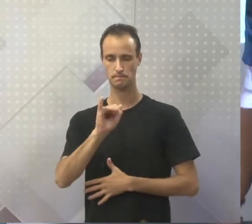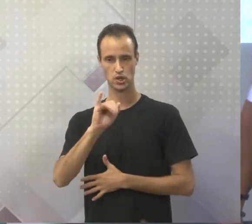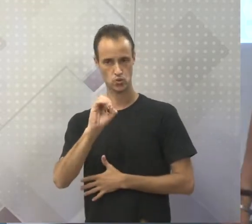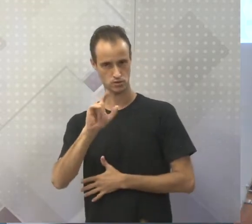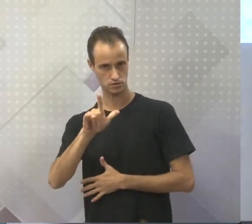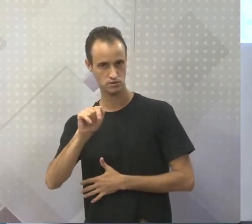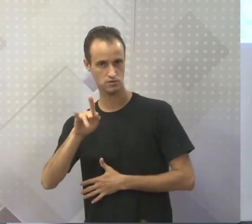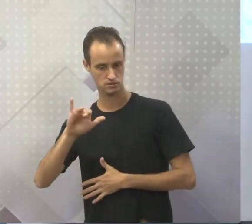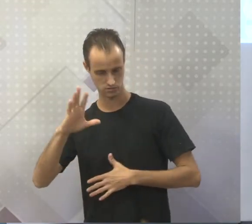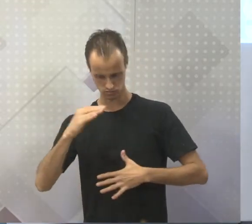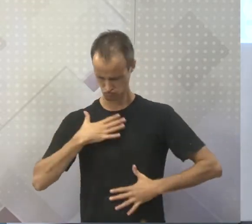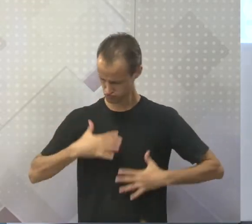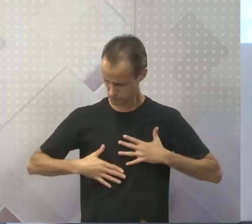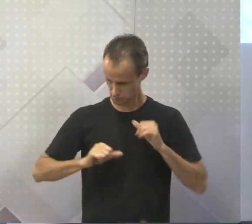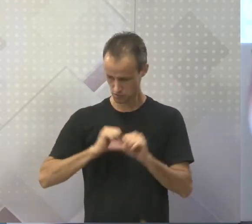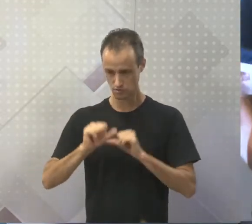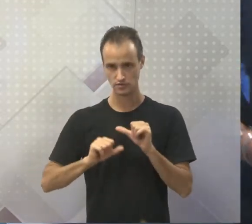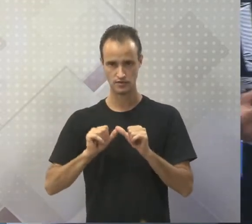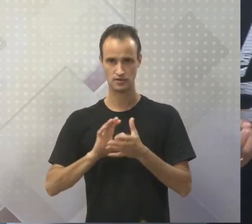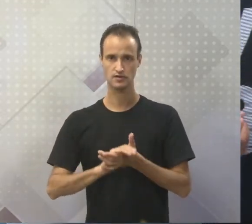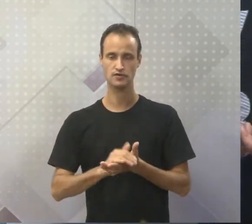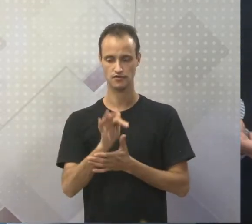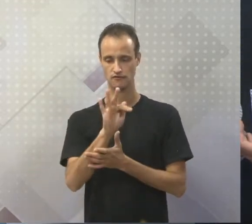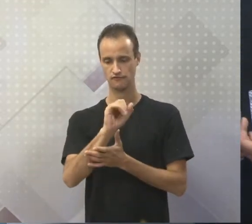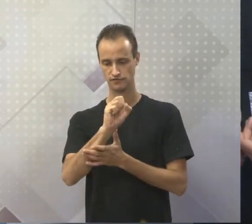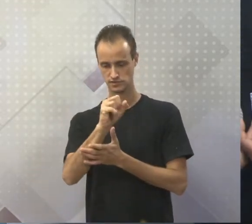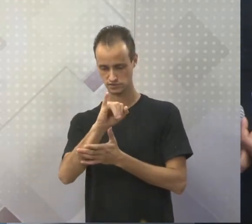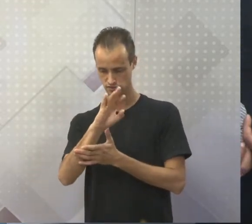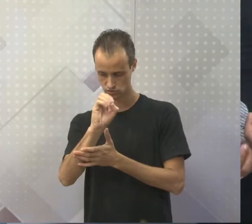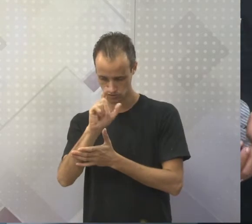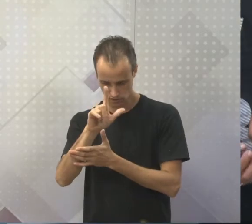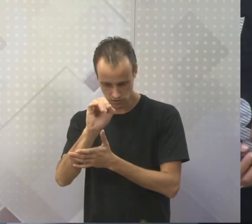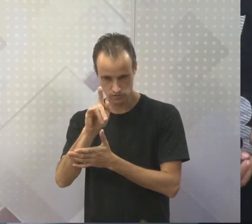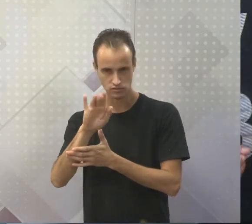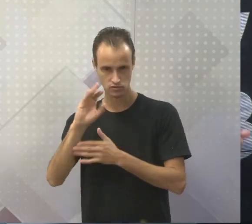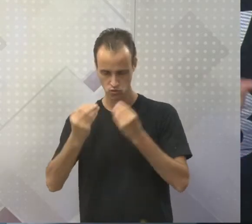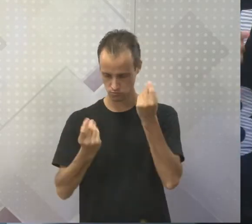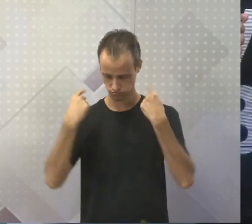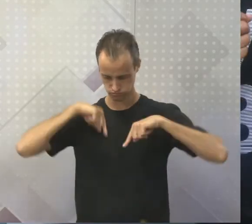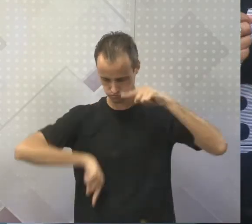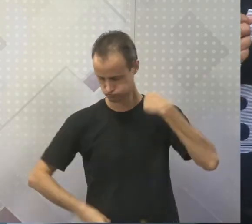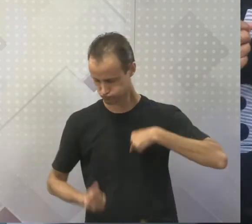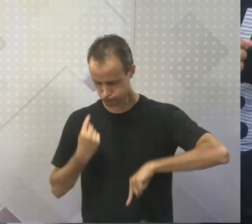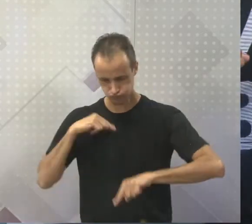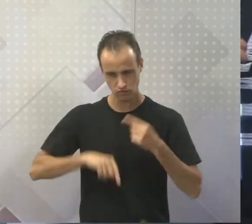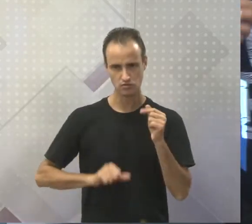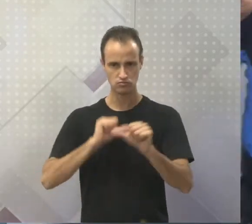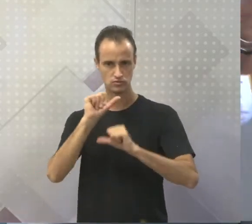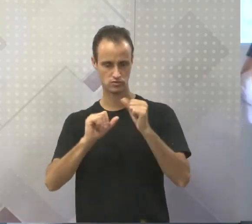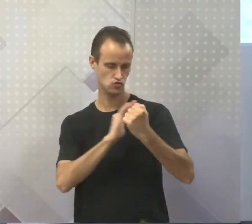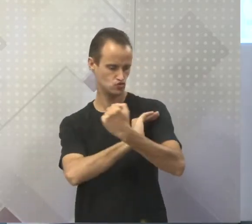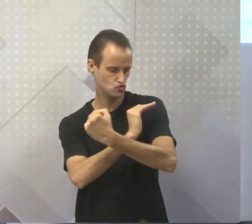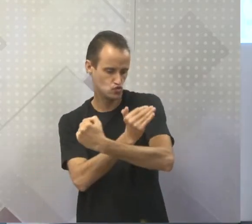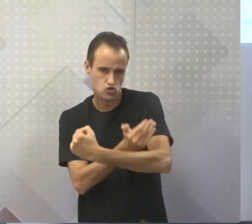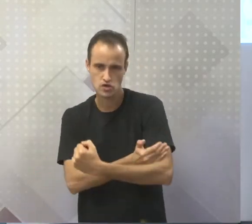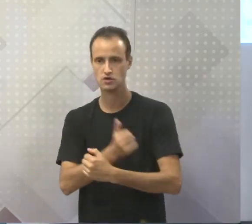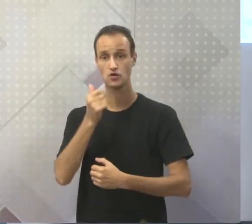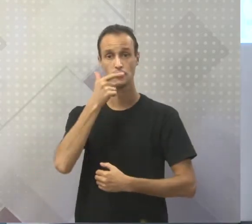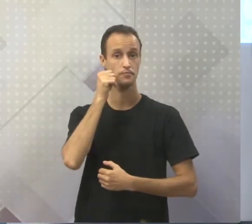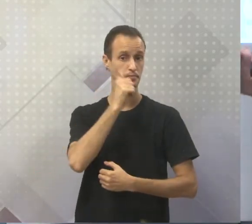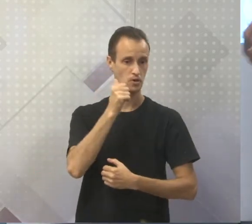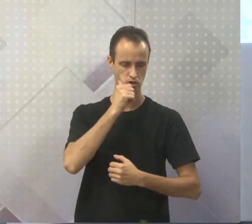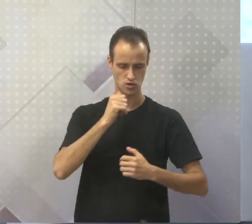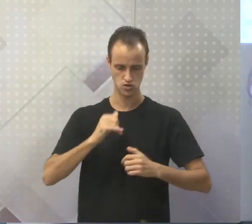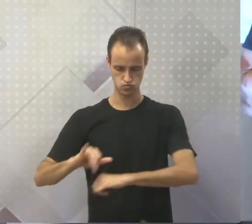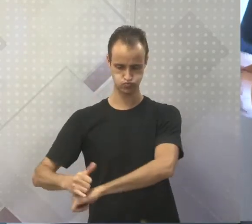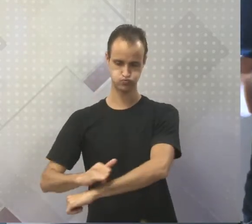o corpo, o ser vivo. Fisiológica, o funcionamento, né? Você vai ganhando mais músculos, a menina ganha mais gordura,